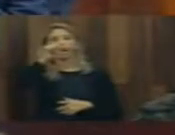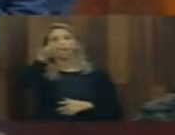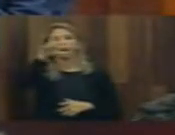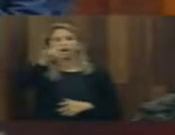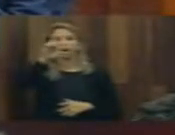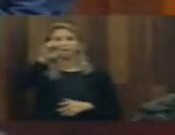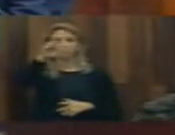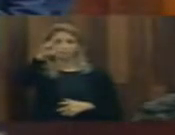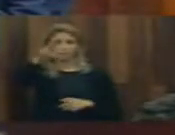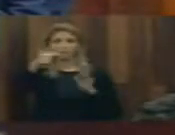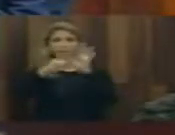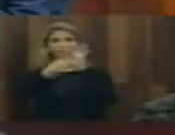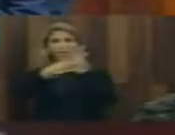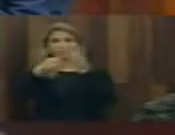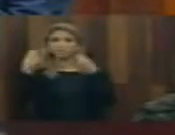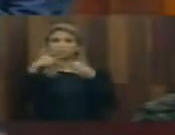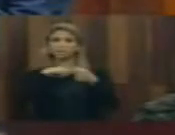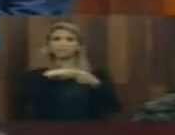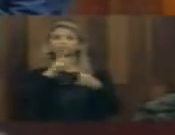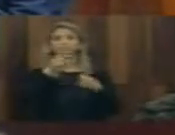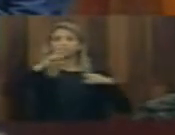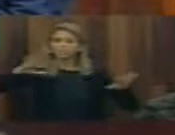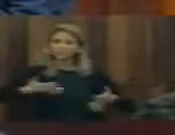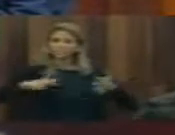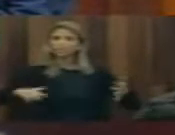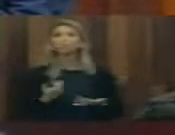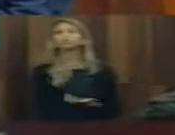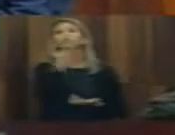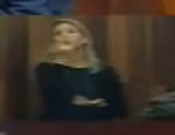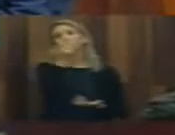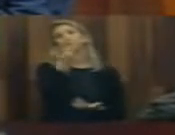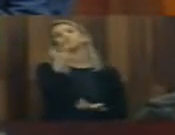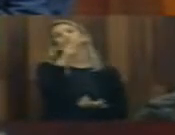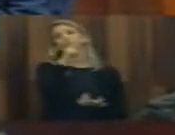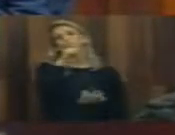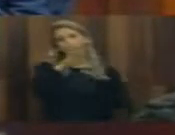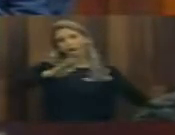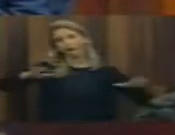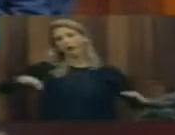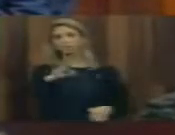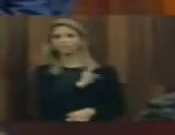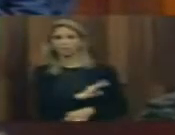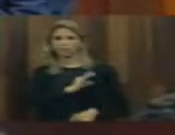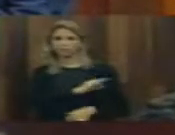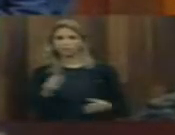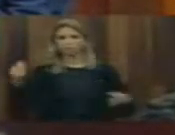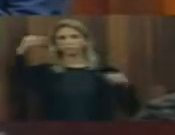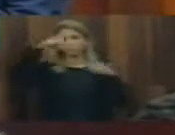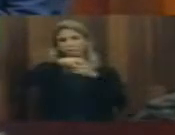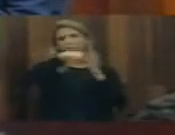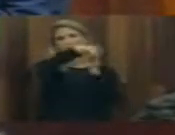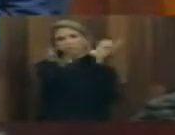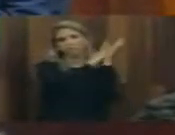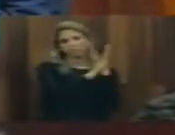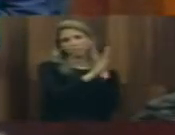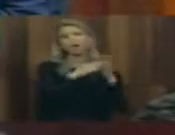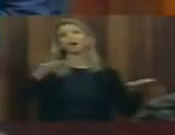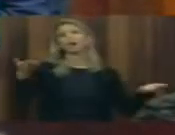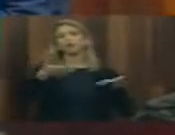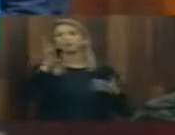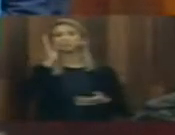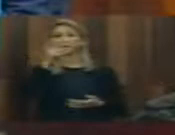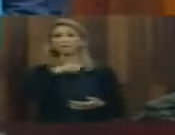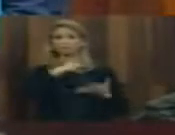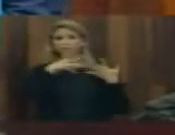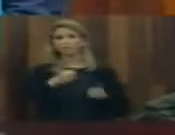do município Festival de Frutos do Mar de Tamoios, sendo realizado em Tamoios, segundo distrito. Parecer é favorável da CCJ.